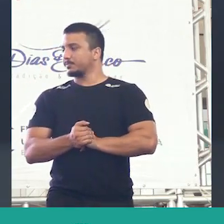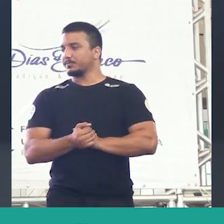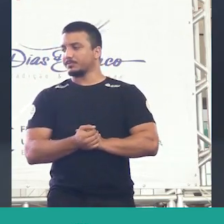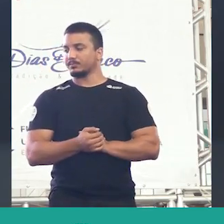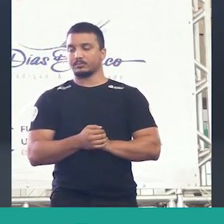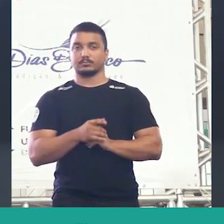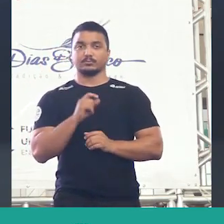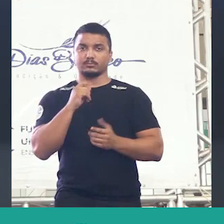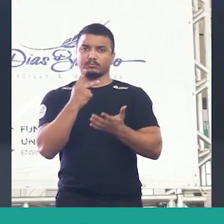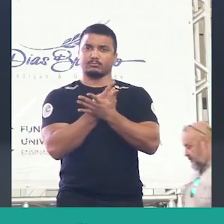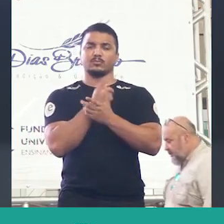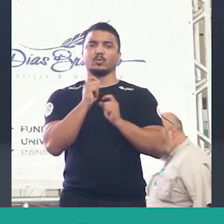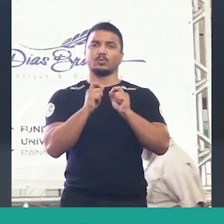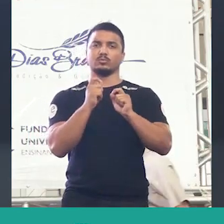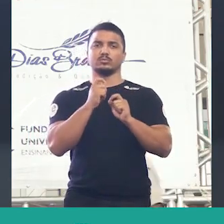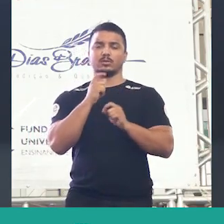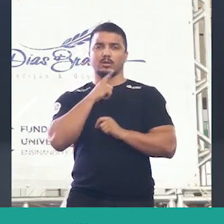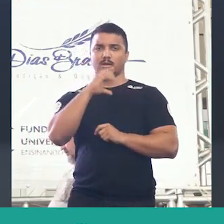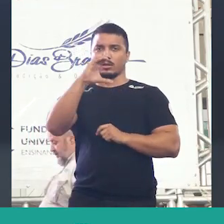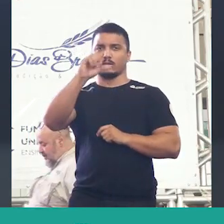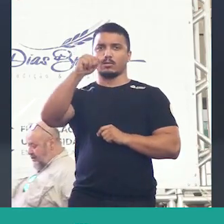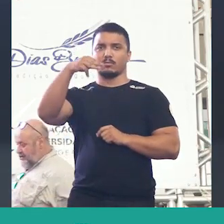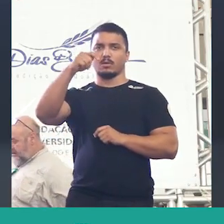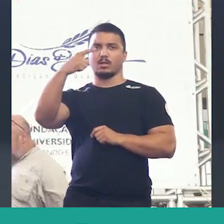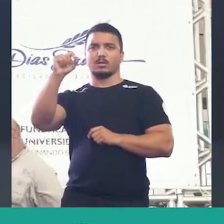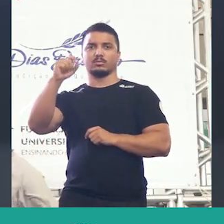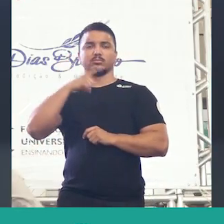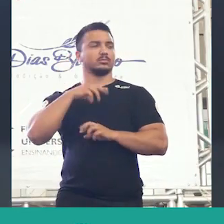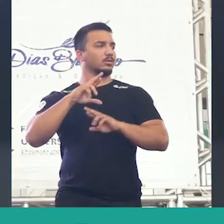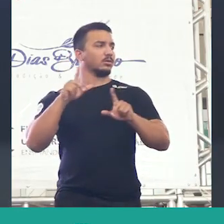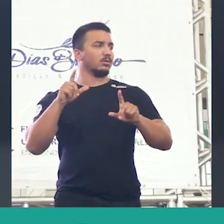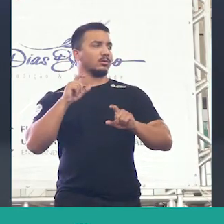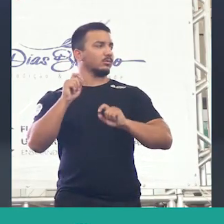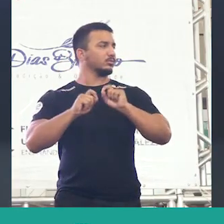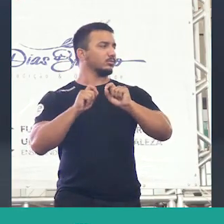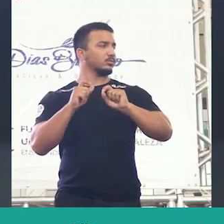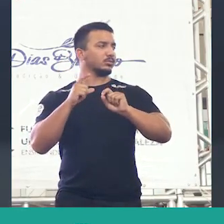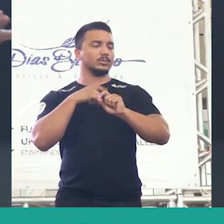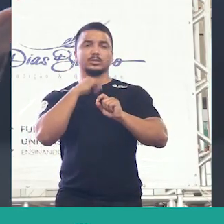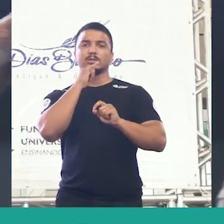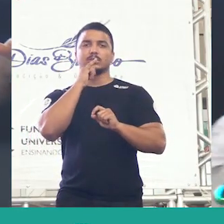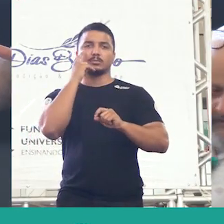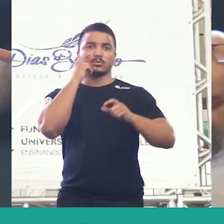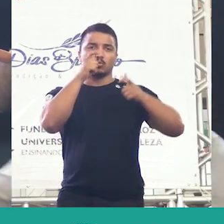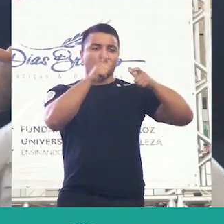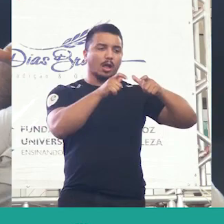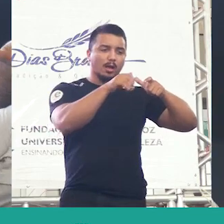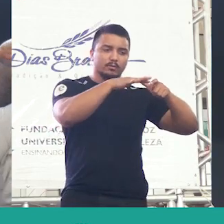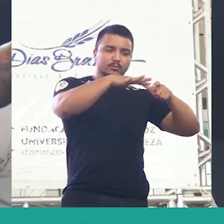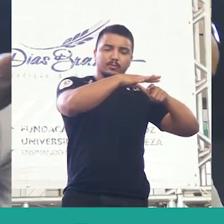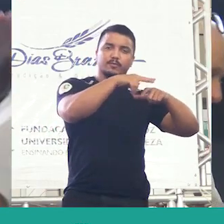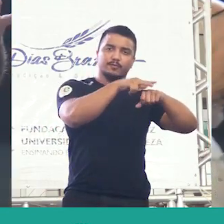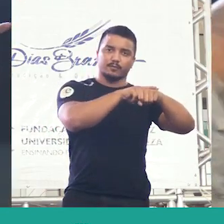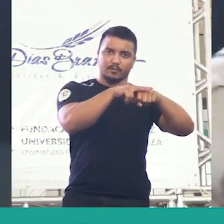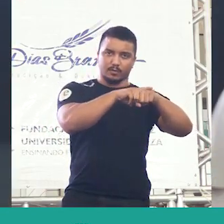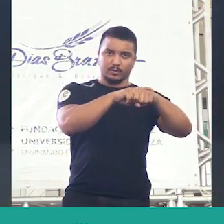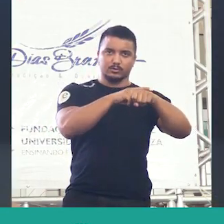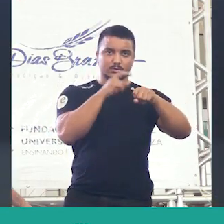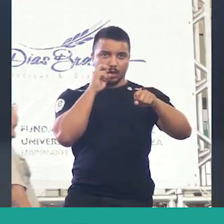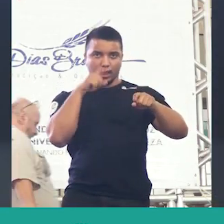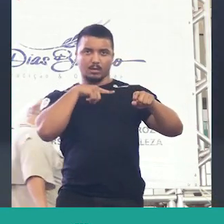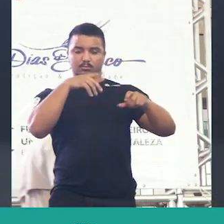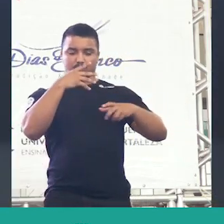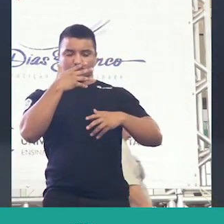Camaleão. O que é que acontece? O que é que o camaleão tem de diferente? Quando ele fica no objeto verde, nós o